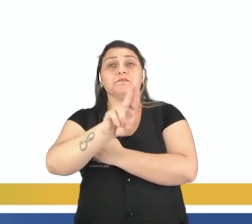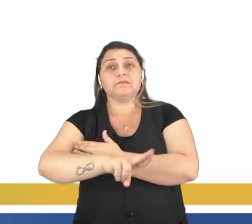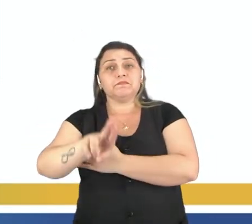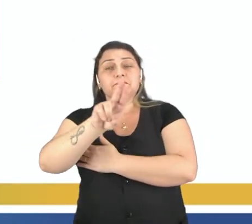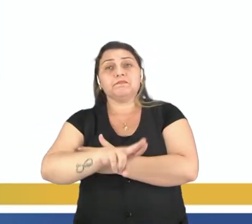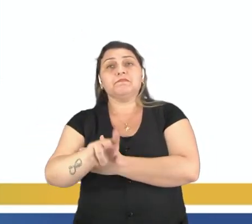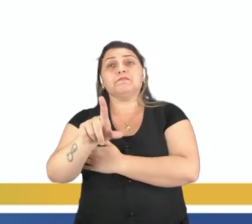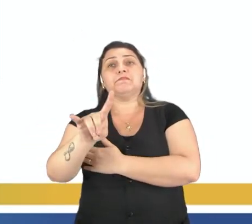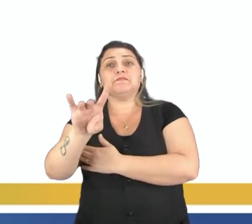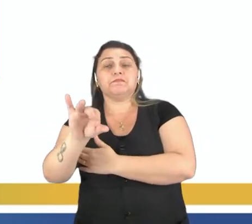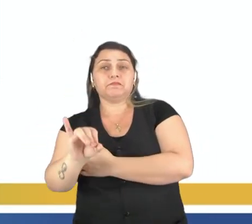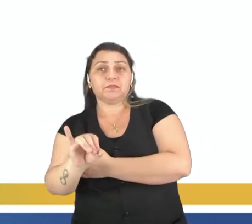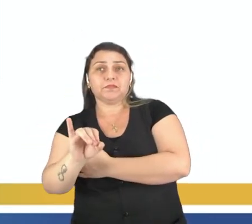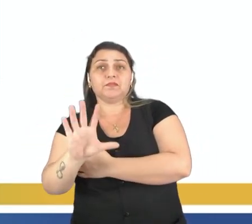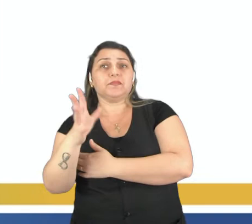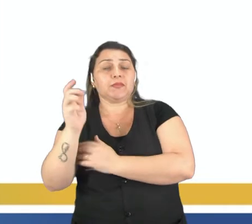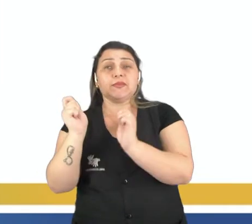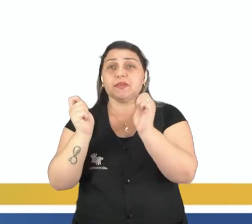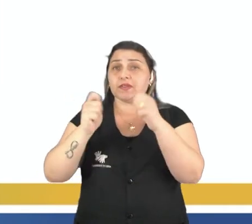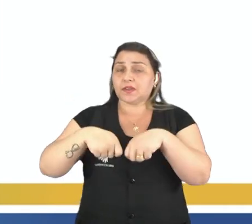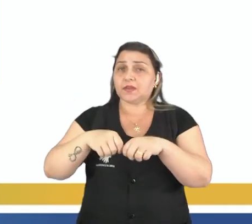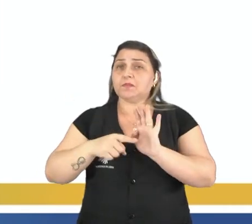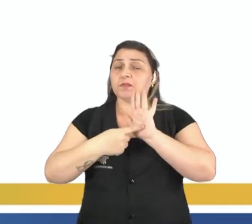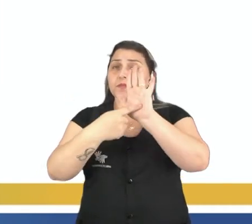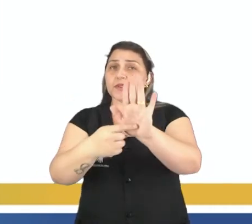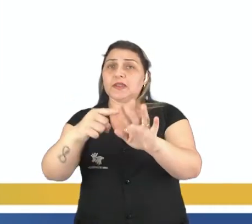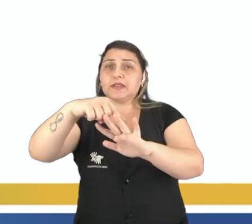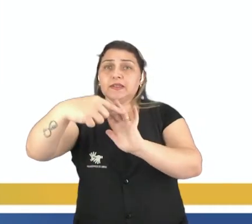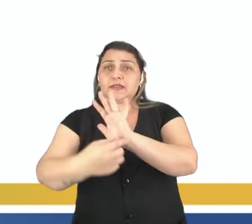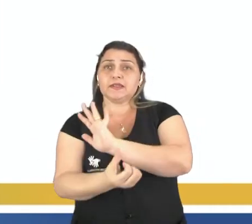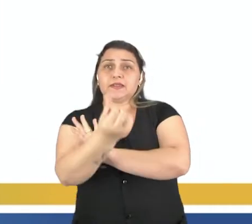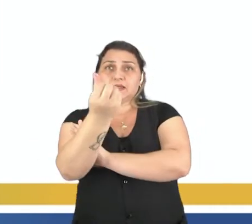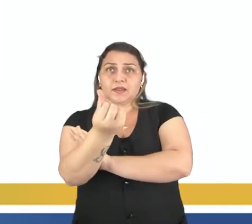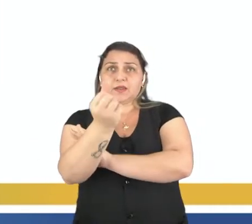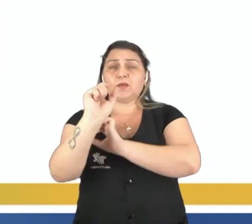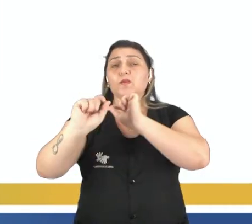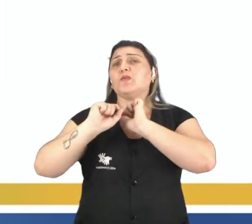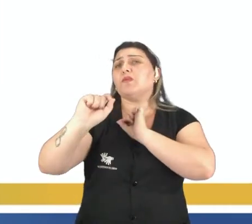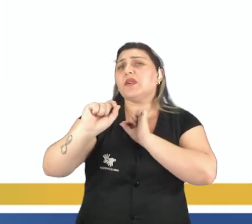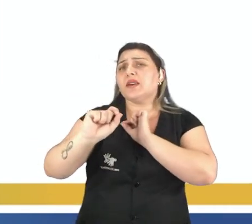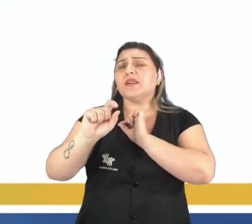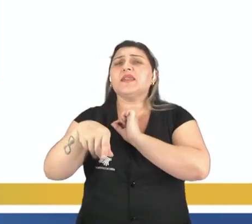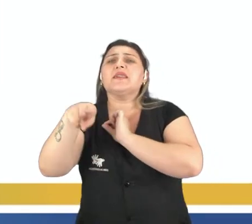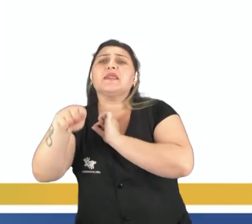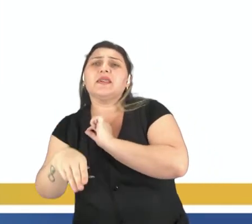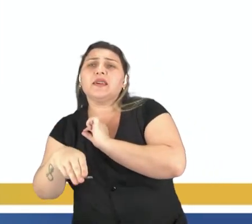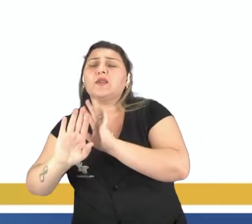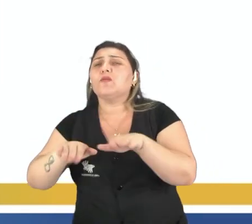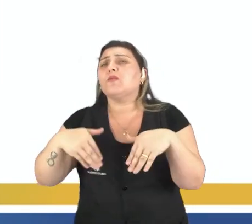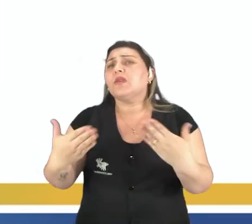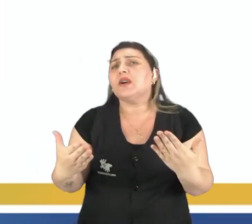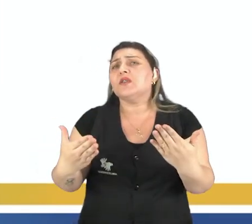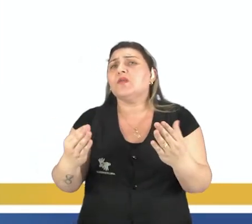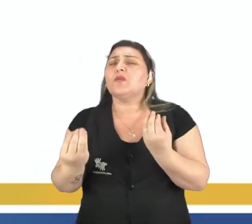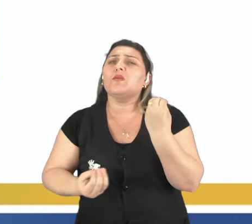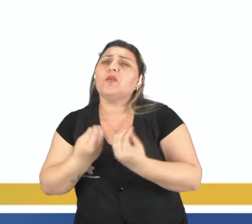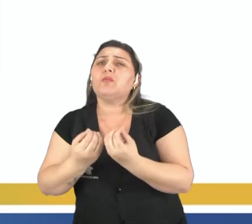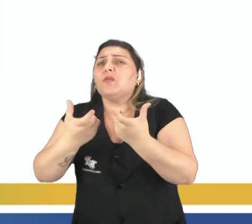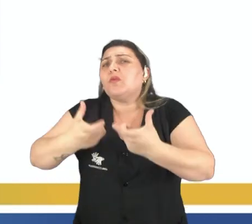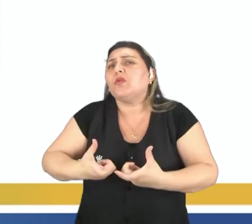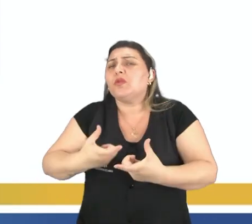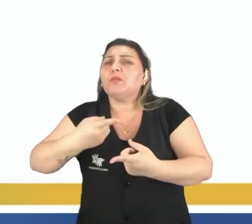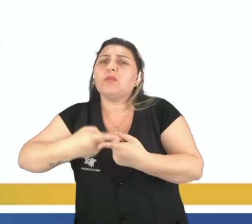lead não factual, que permite apresentar 6 questões: o que, quem, quando, como,